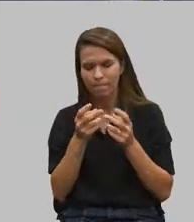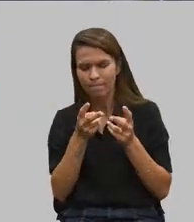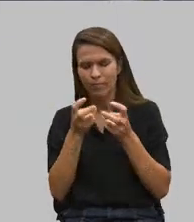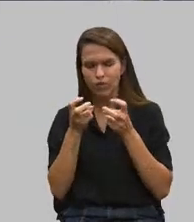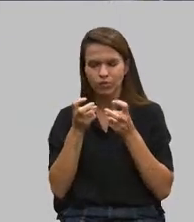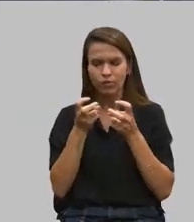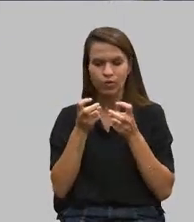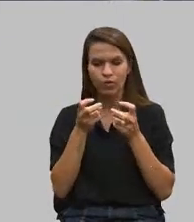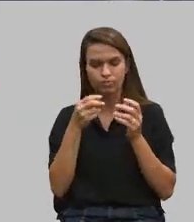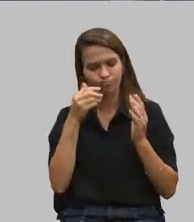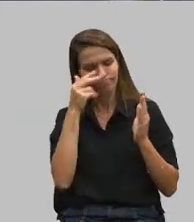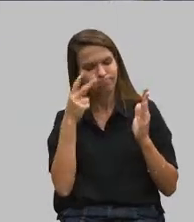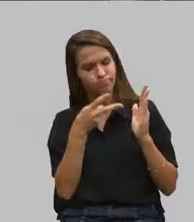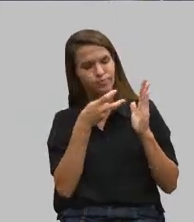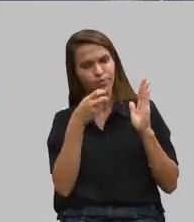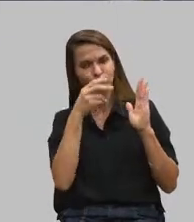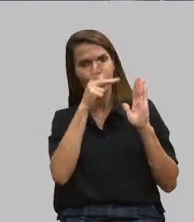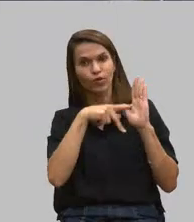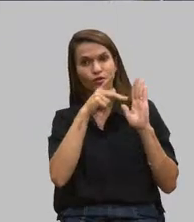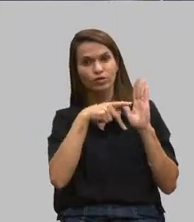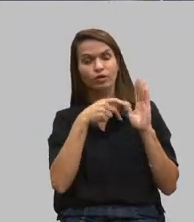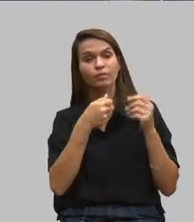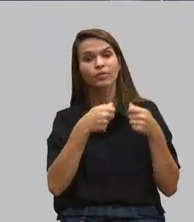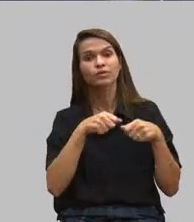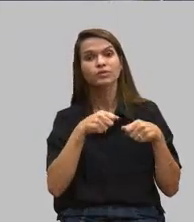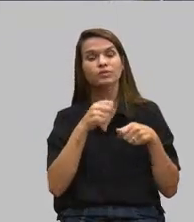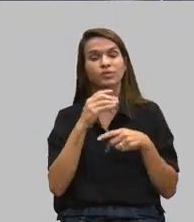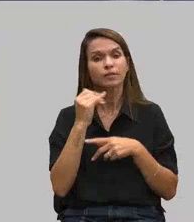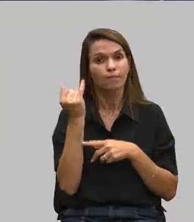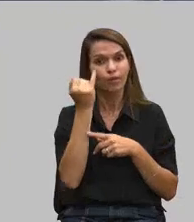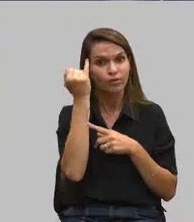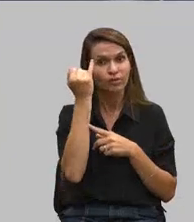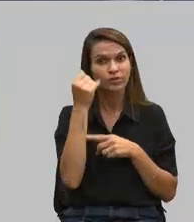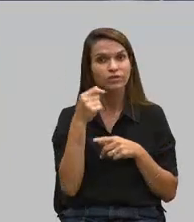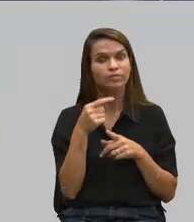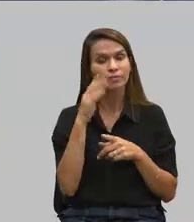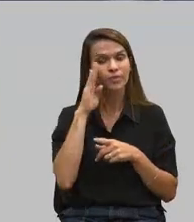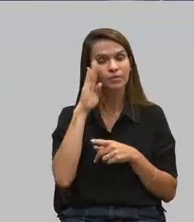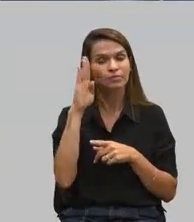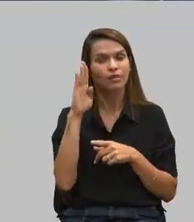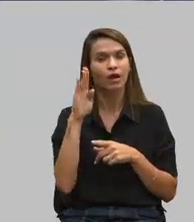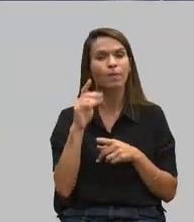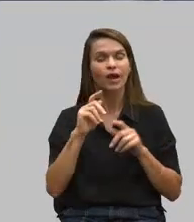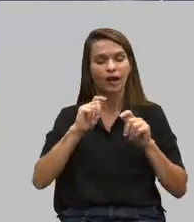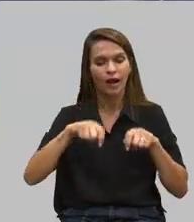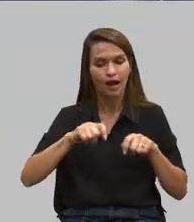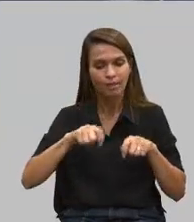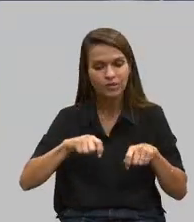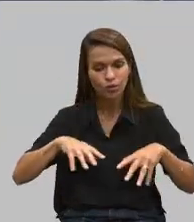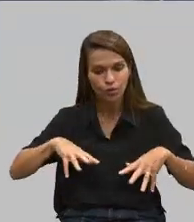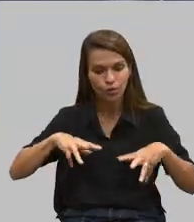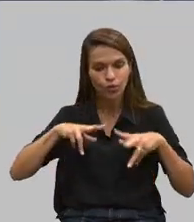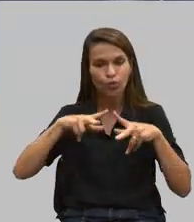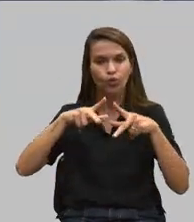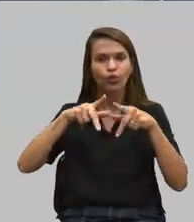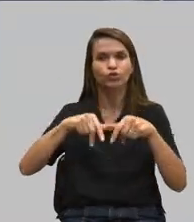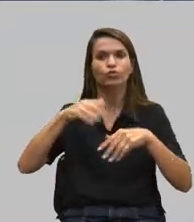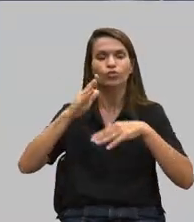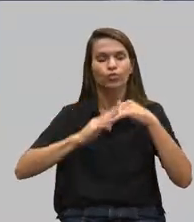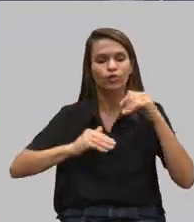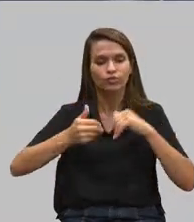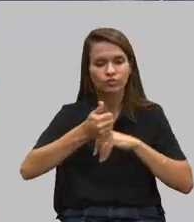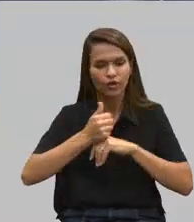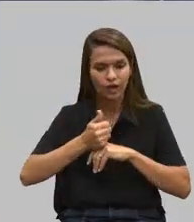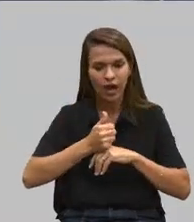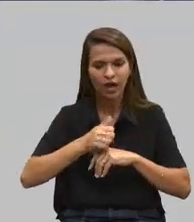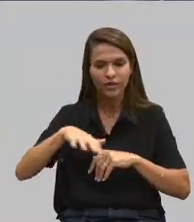projeto ele também ele deve ser fundamental né para capacitar todos os profissionais da educação